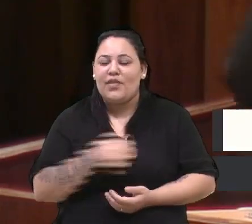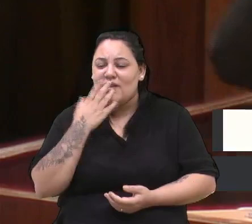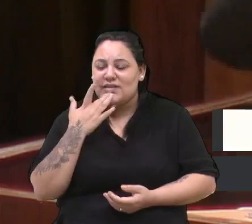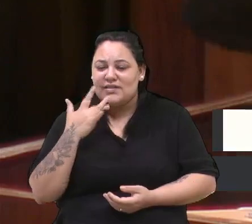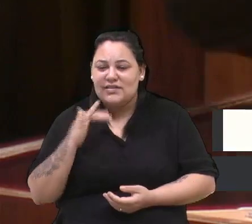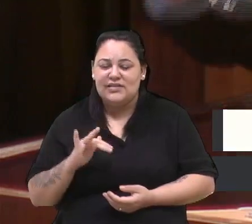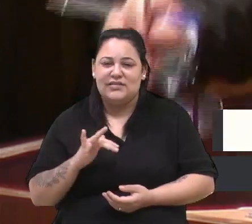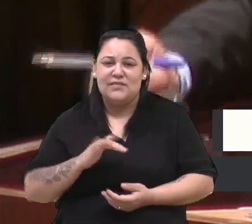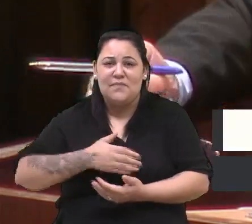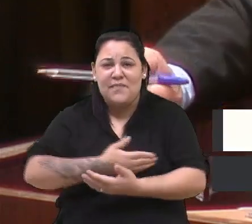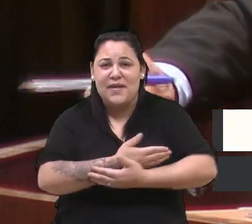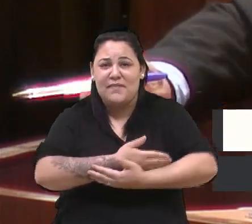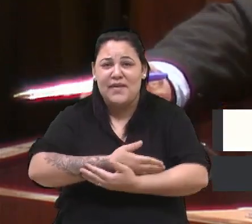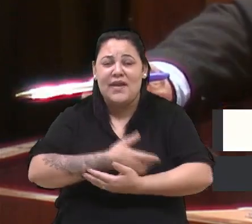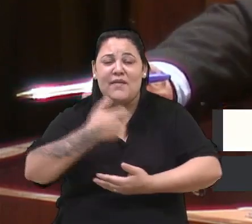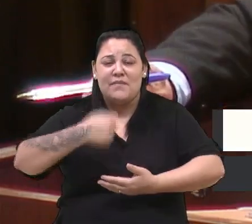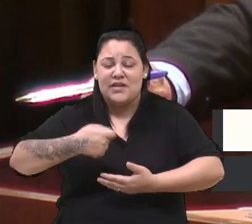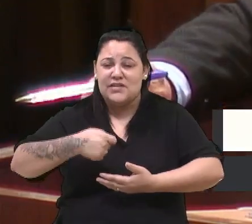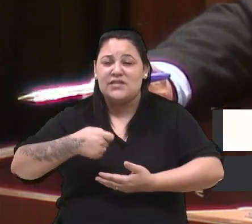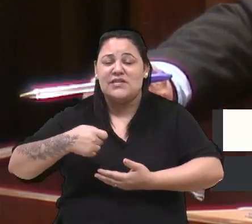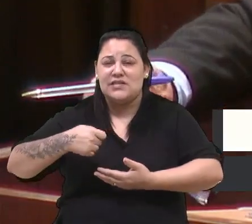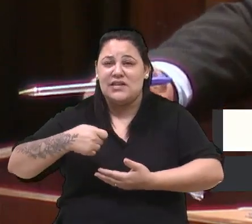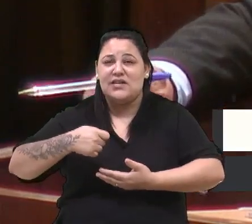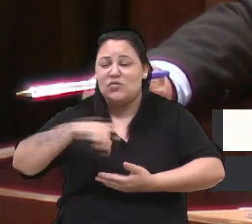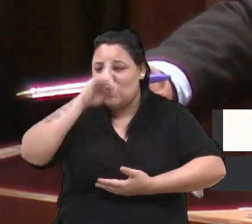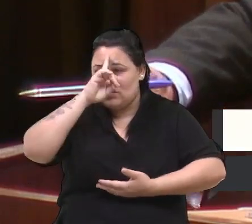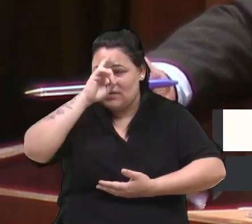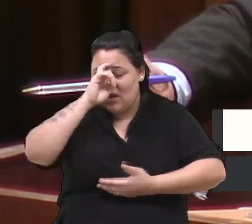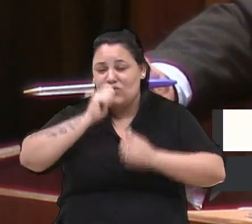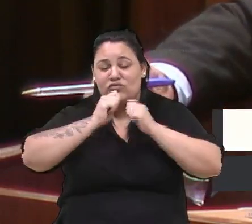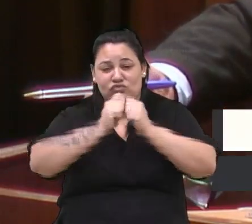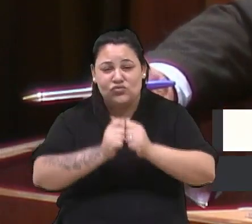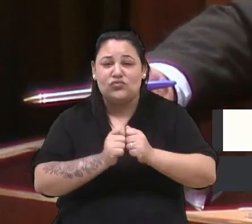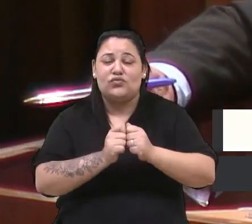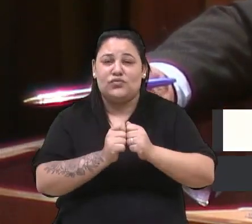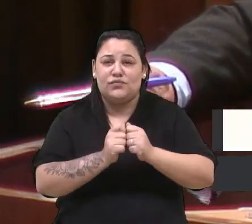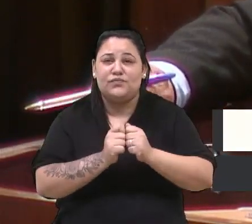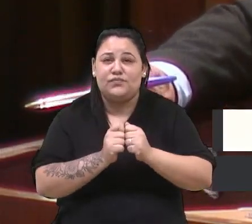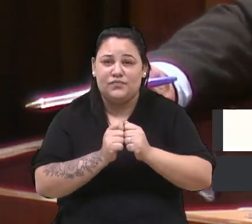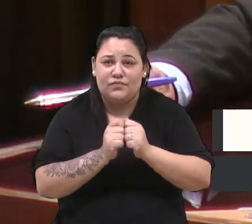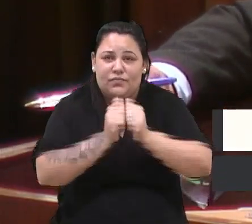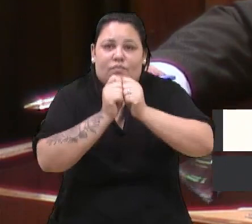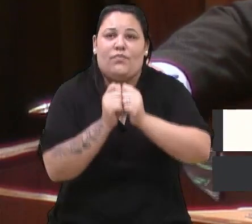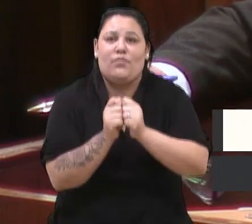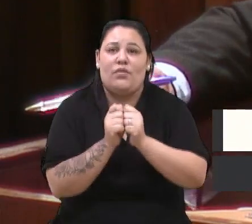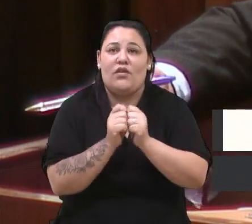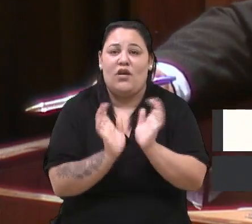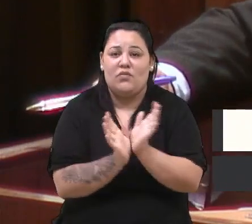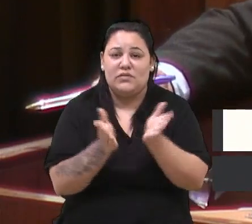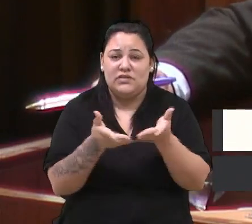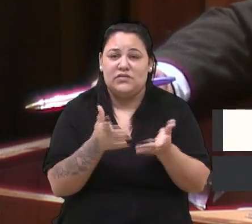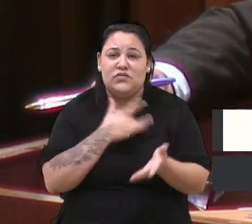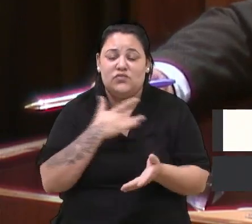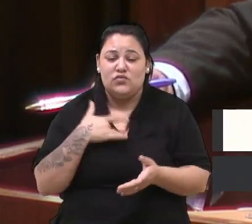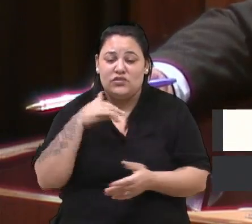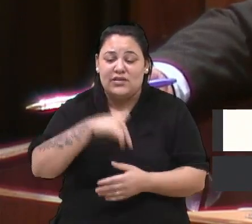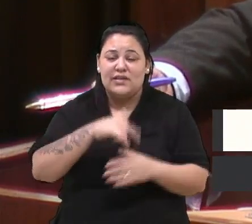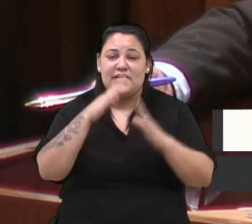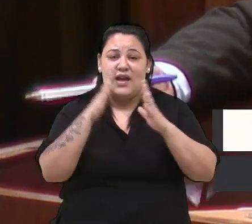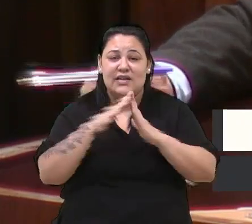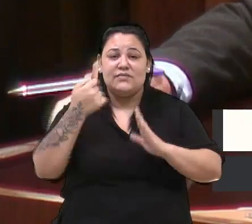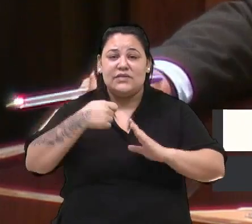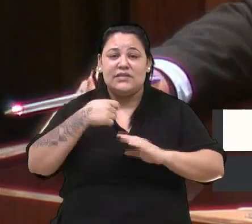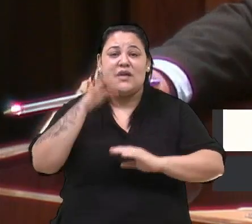de recursos, nós precisamos estar juntos. Membro ou não membro da Comissão da Saúde, esta casa tem que estar presente. Eu quero dizer o